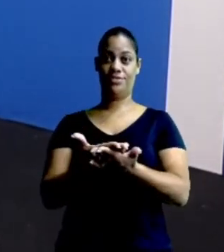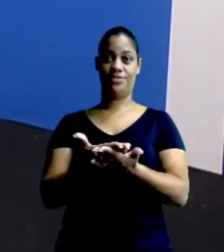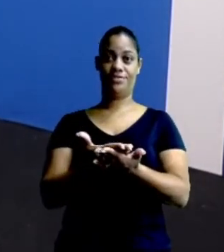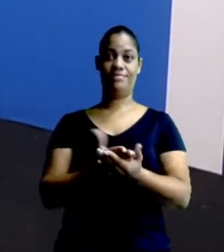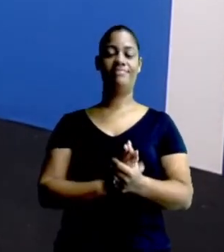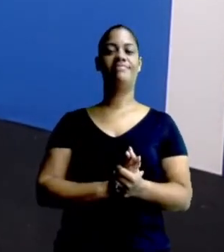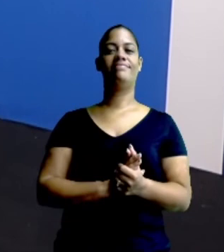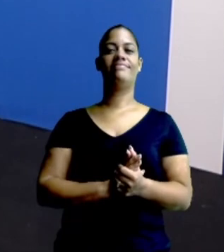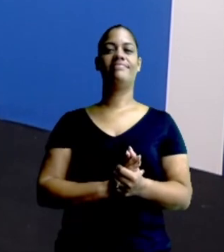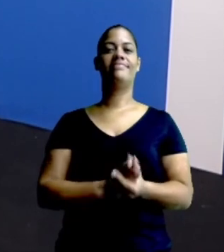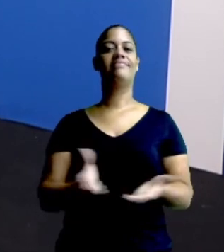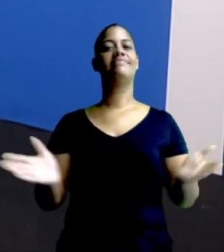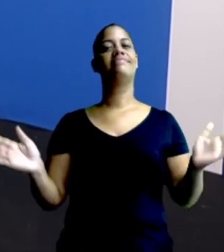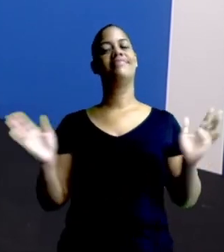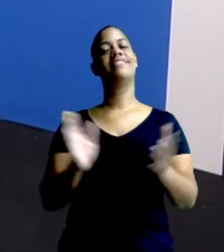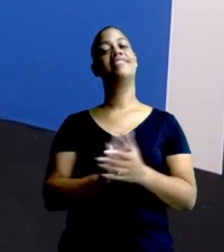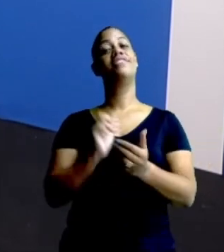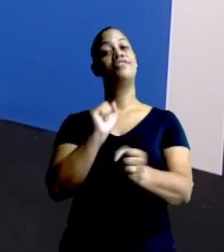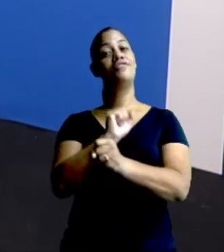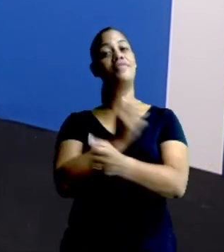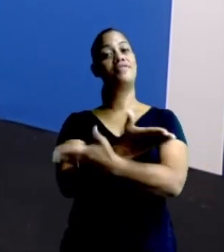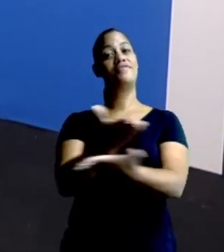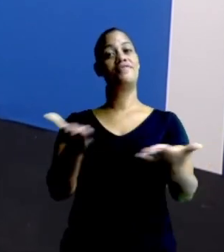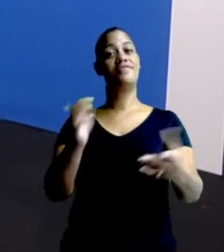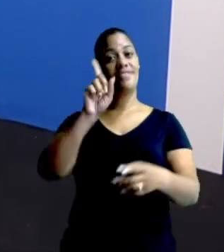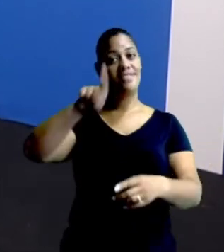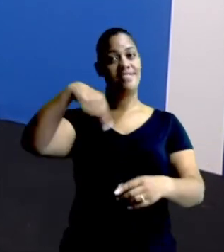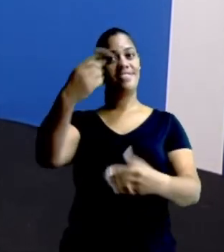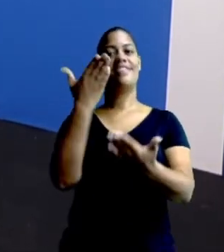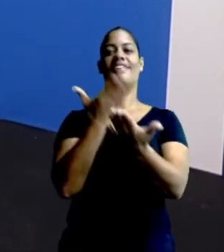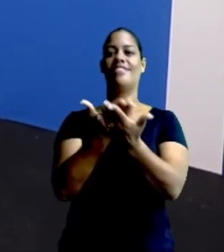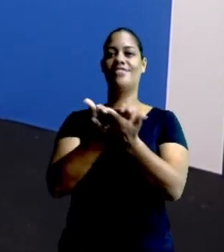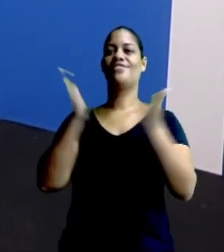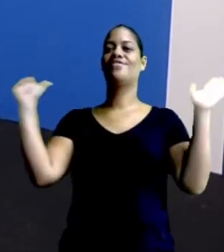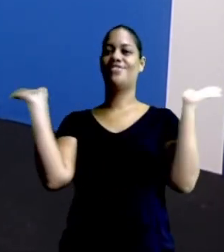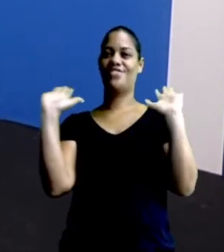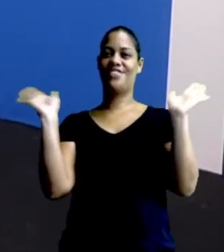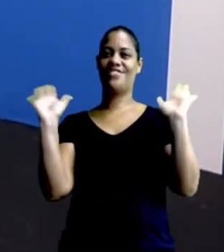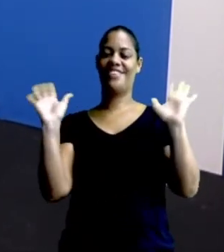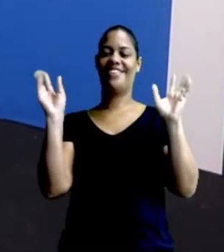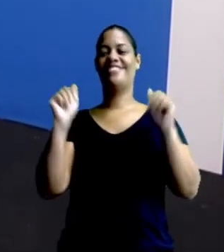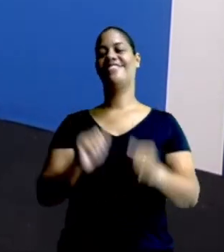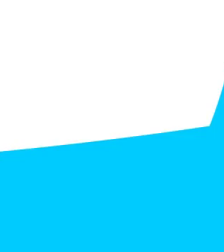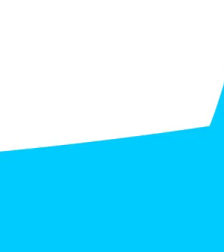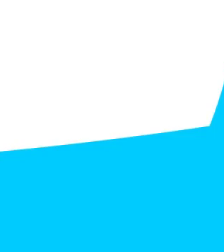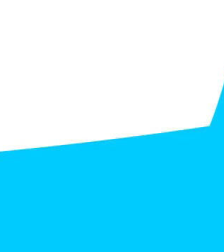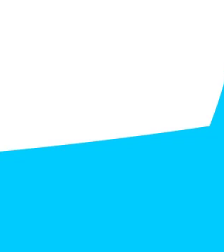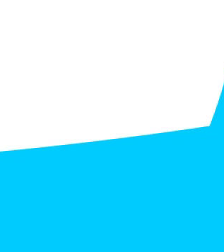hoje e eu aguardo todos vocês aqui na nossa próxima aula. Até!